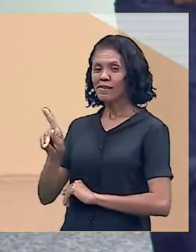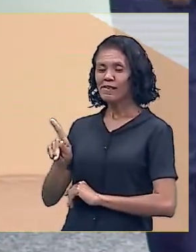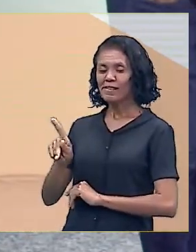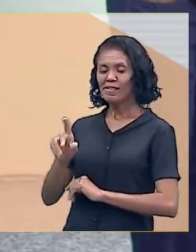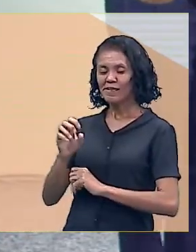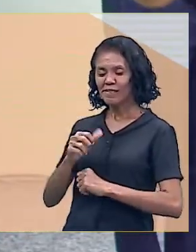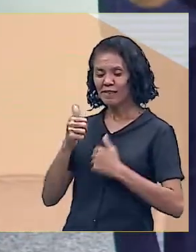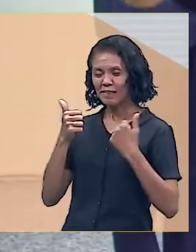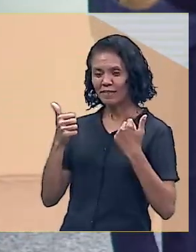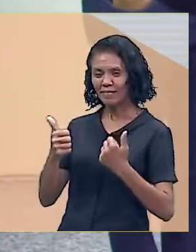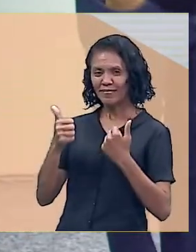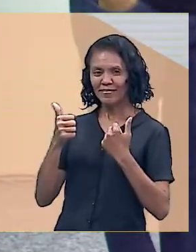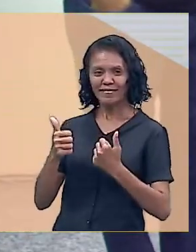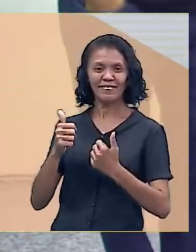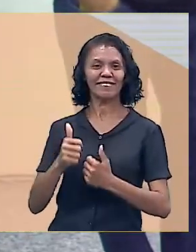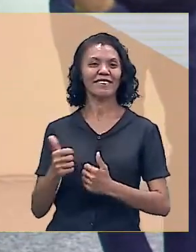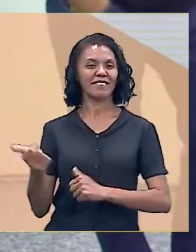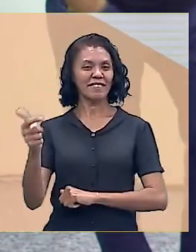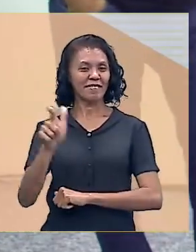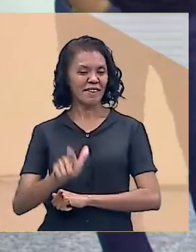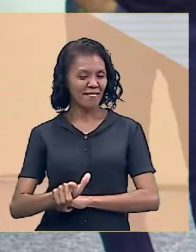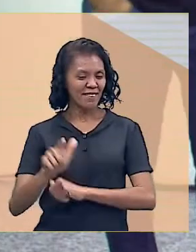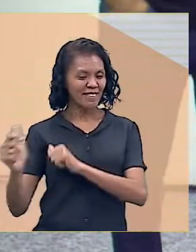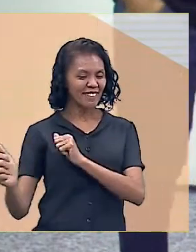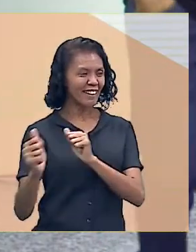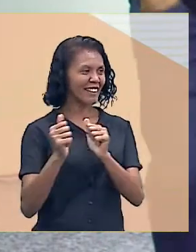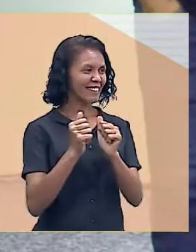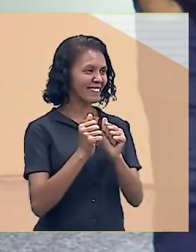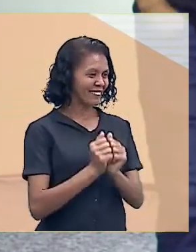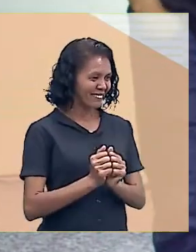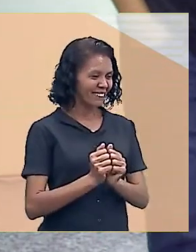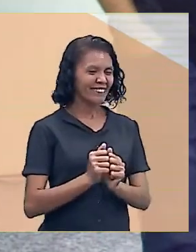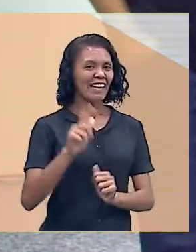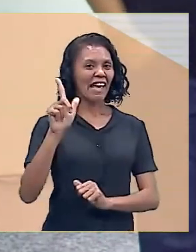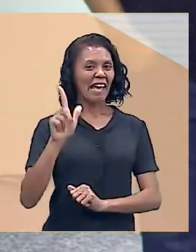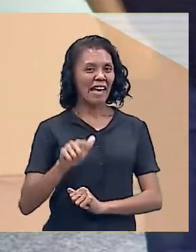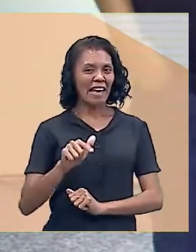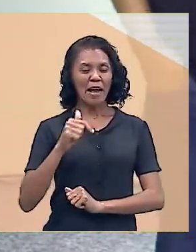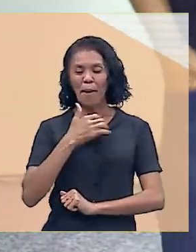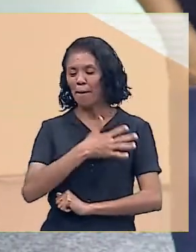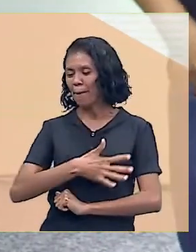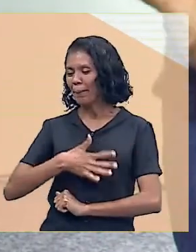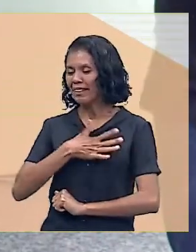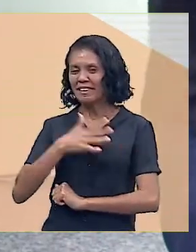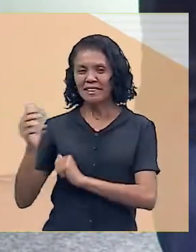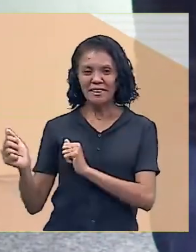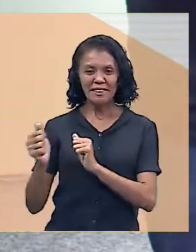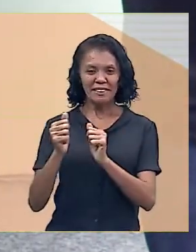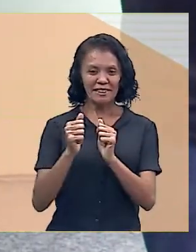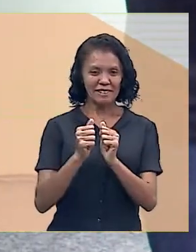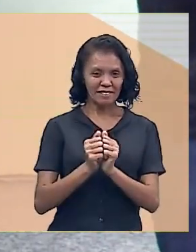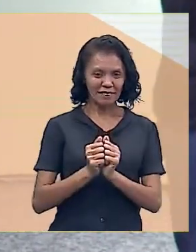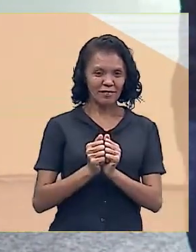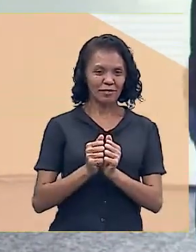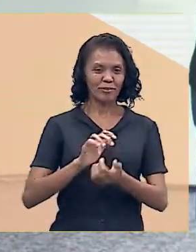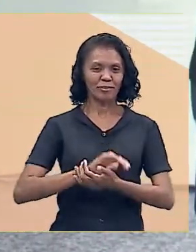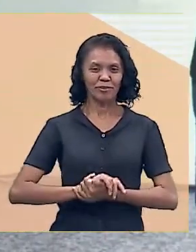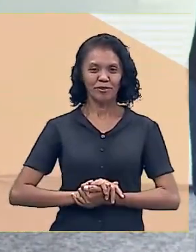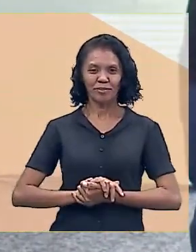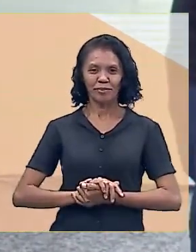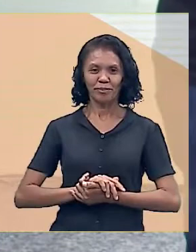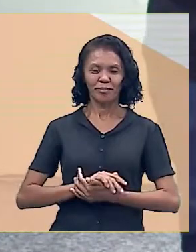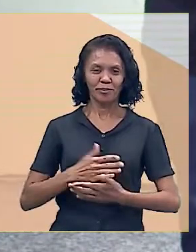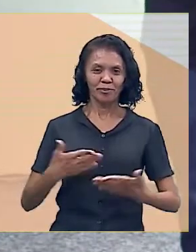se você é outra vez aqui não é Tá certo É bom receber o amigo eu vou soltar eu tô agora